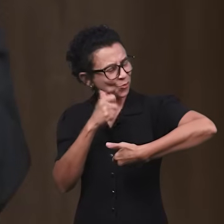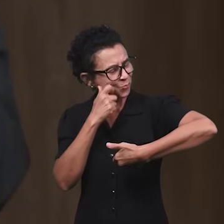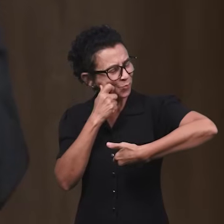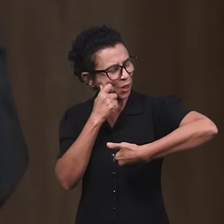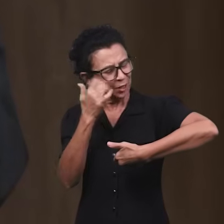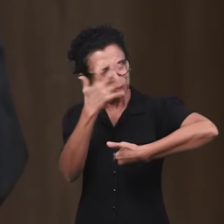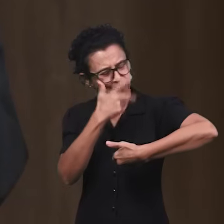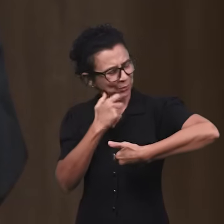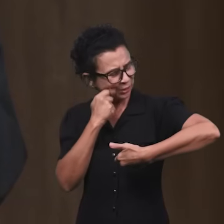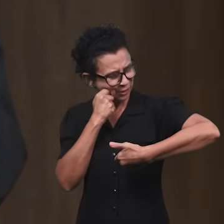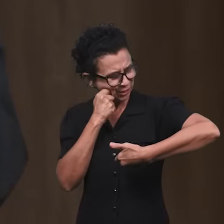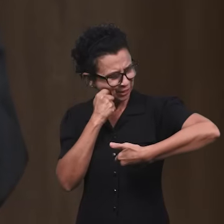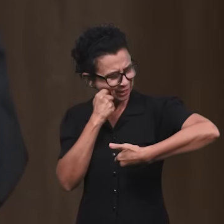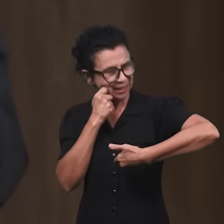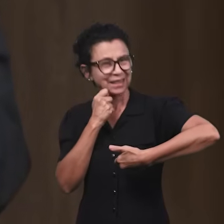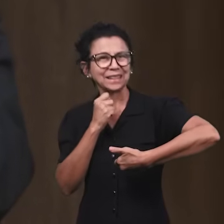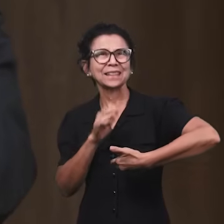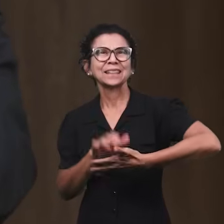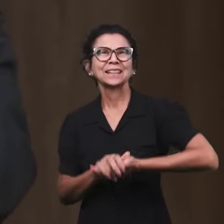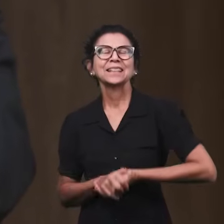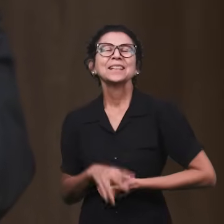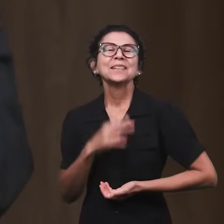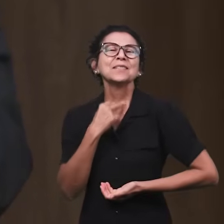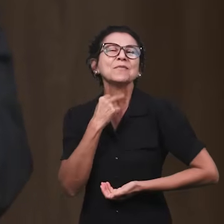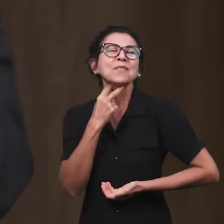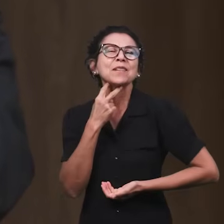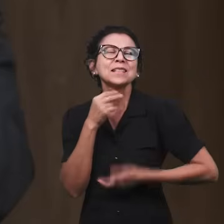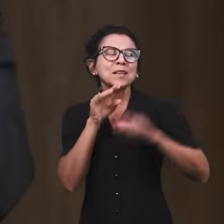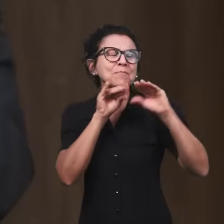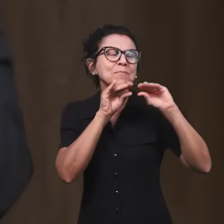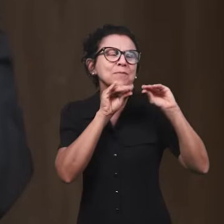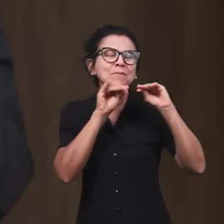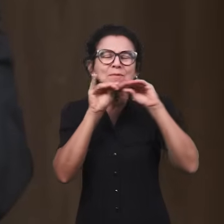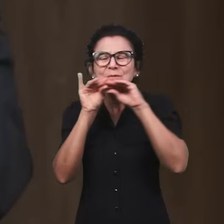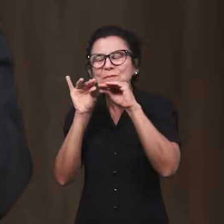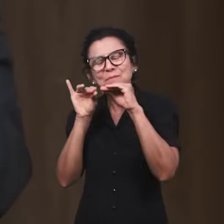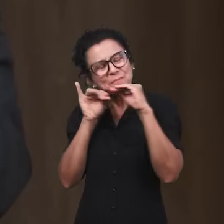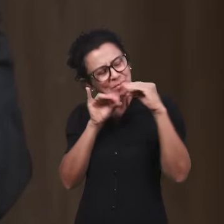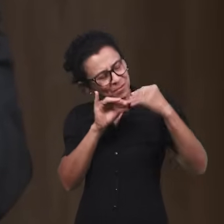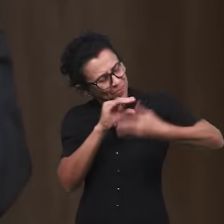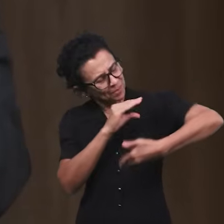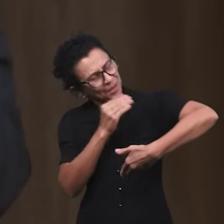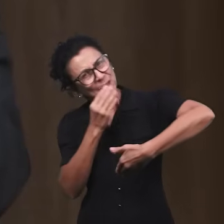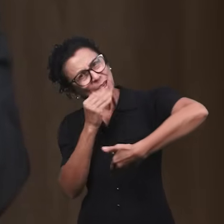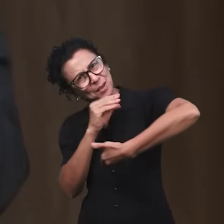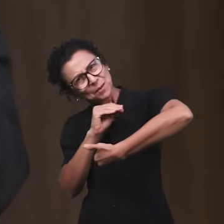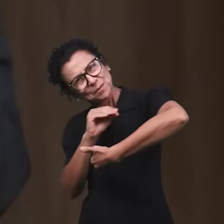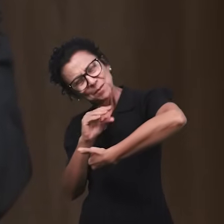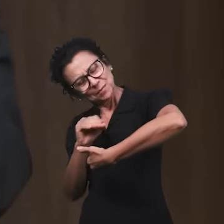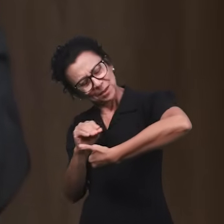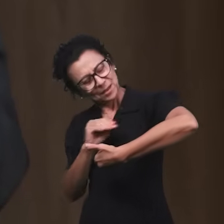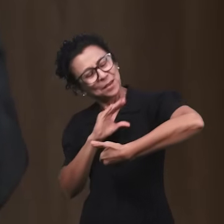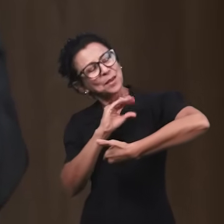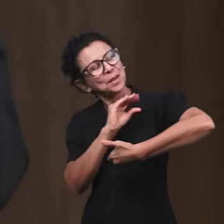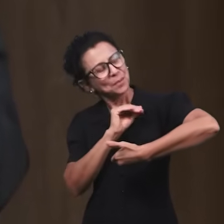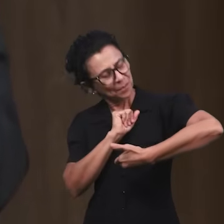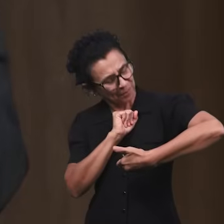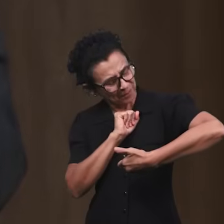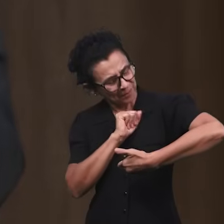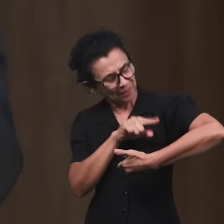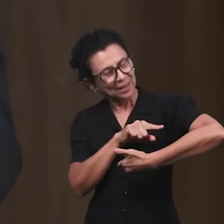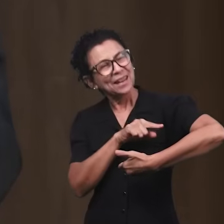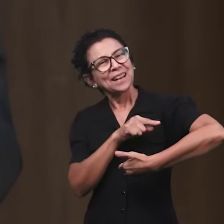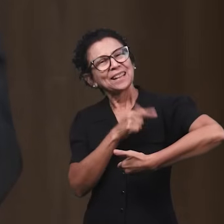mãe que cria até uma linguagem própria, cria uma voz própria. Fica ali, a criança sorri e